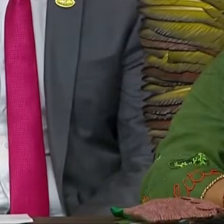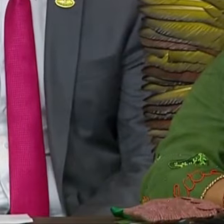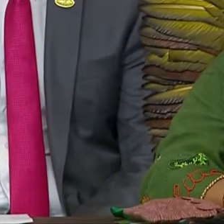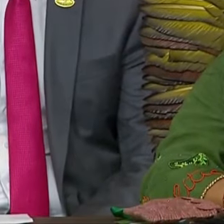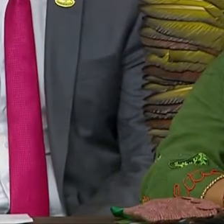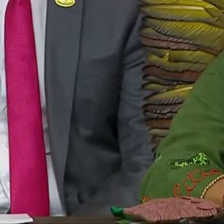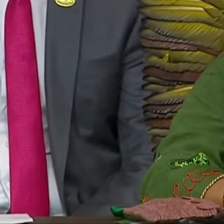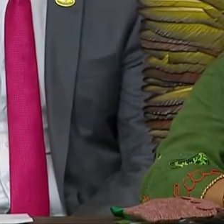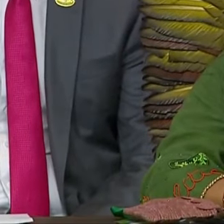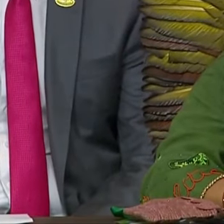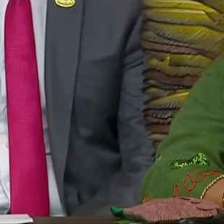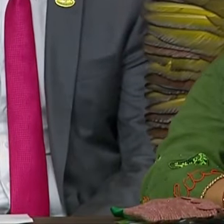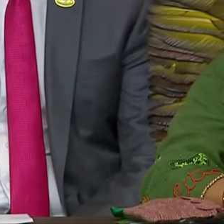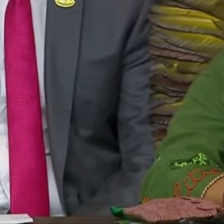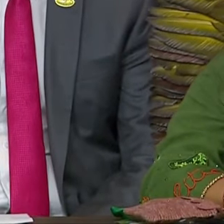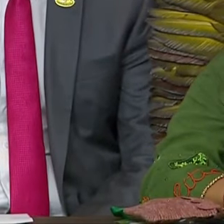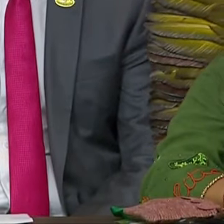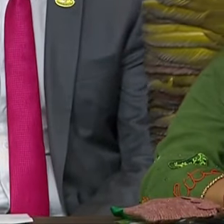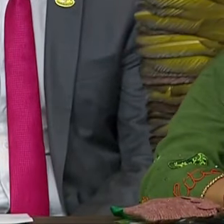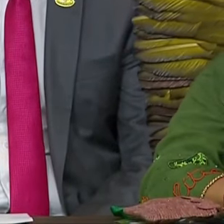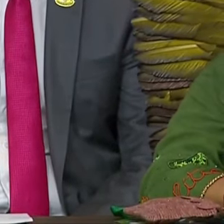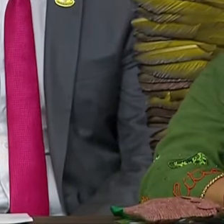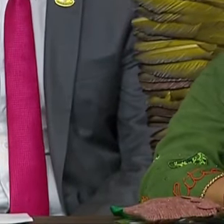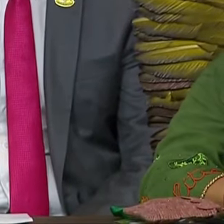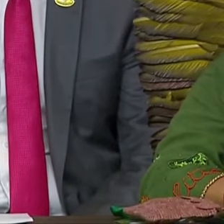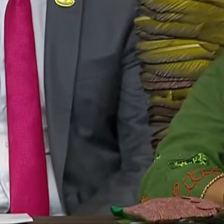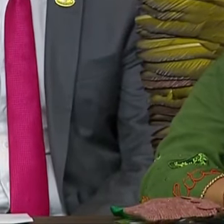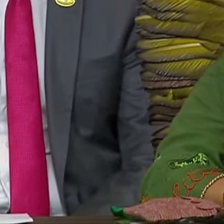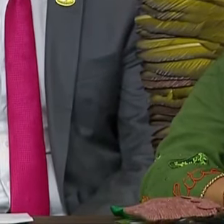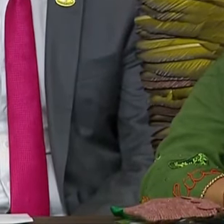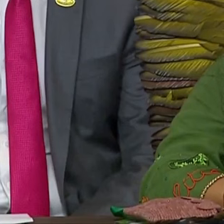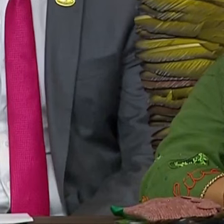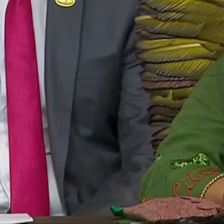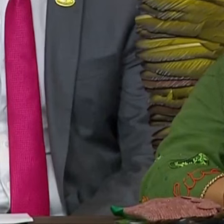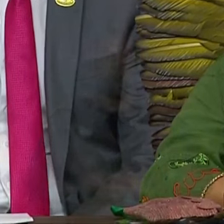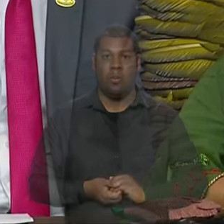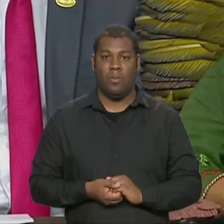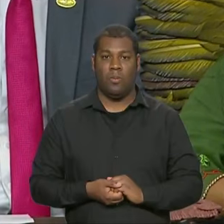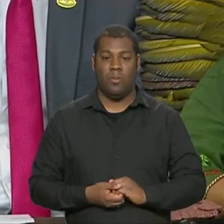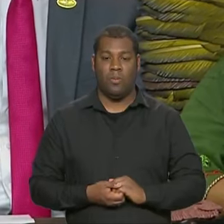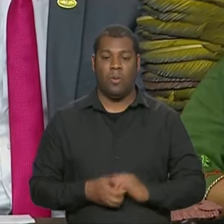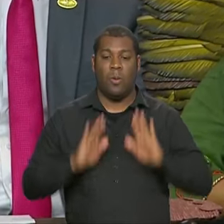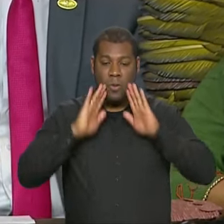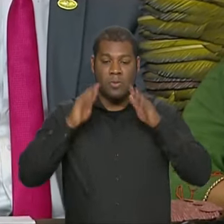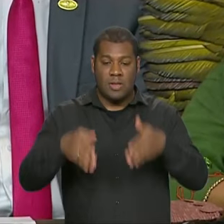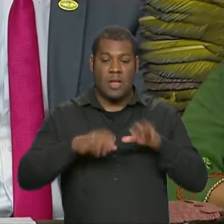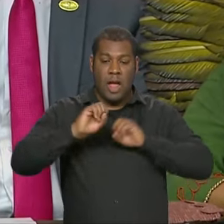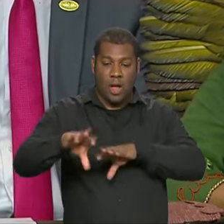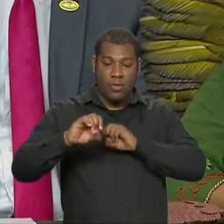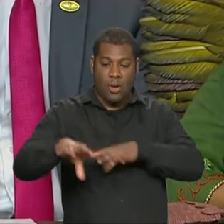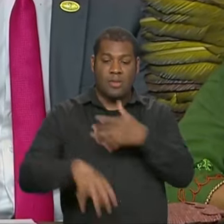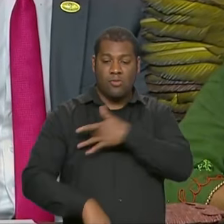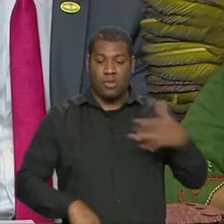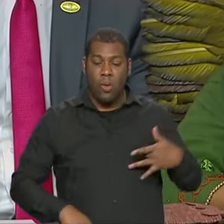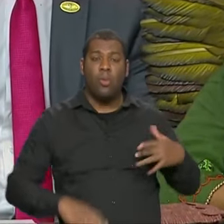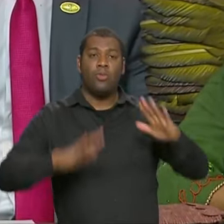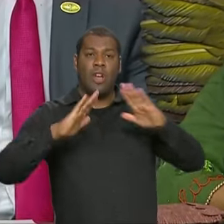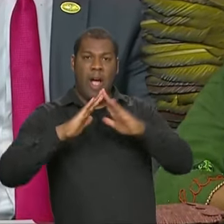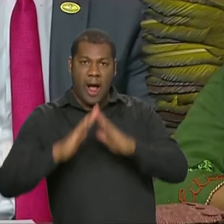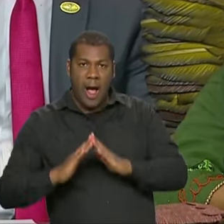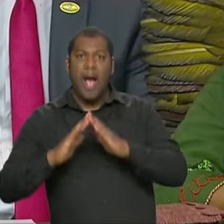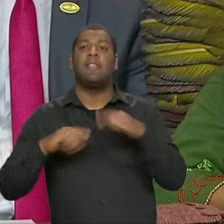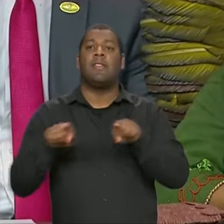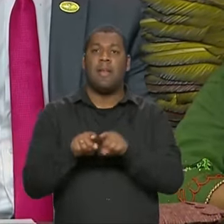exploração de homem pelo homem, gerando educação, saúde, habitação, empregos